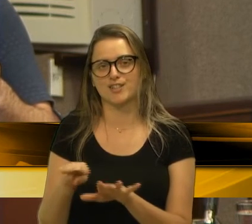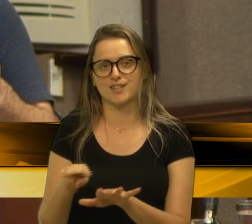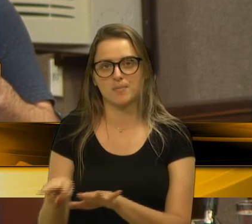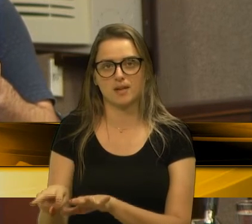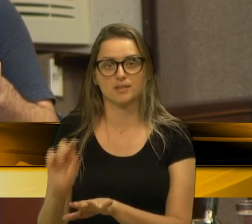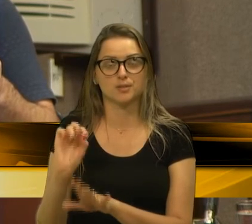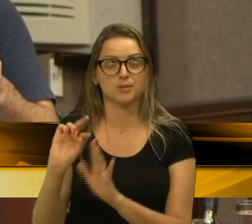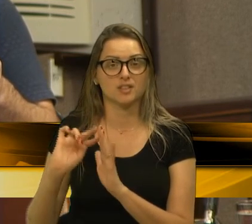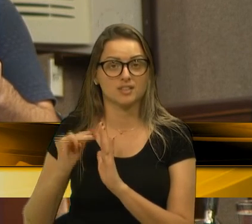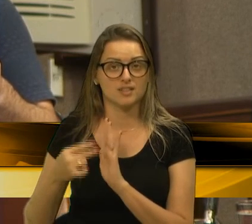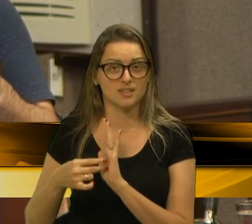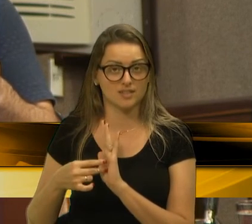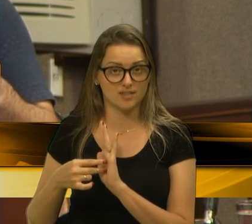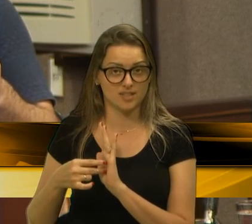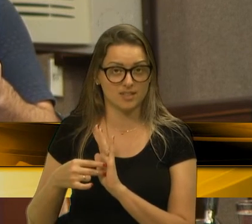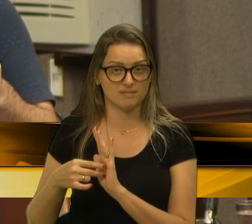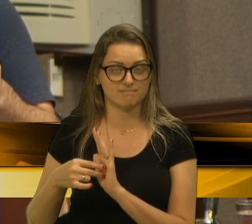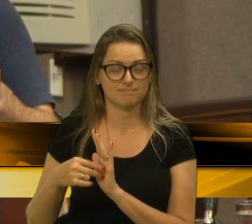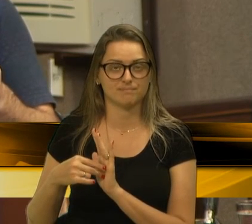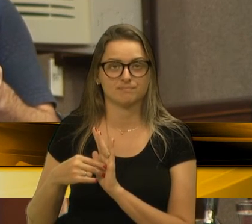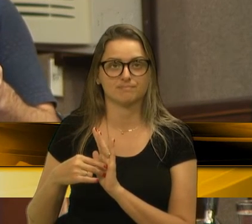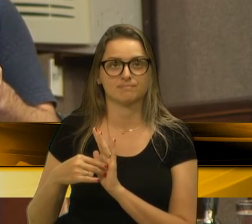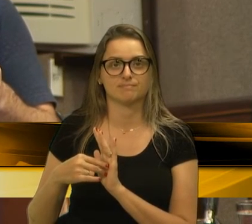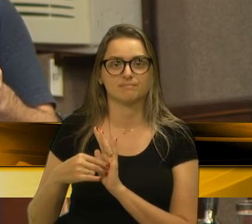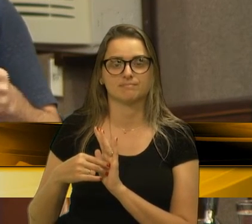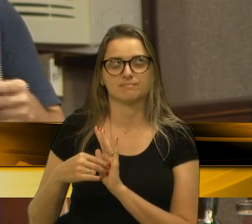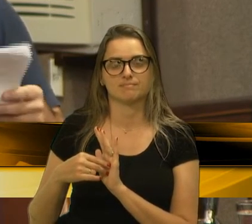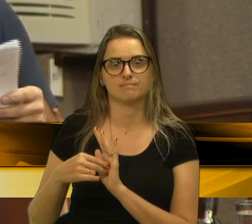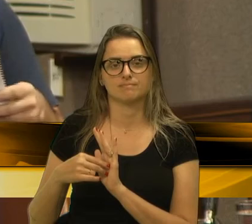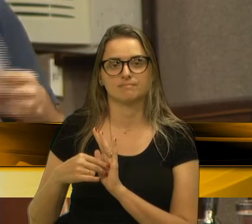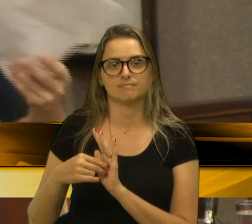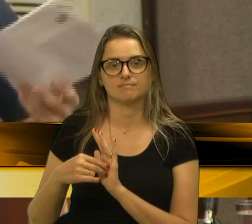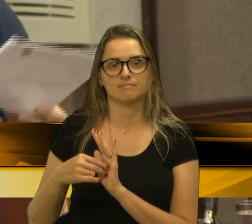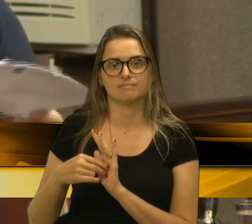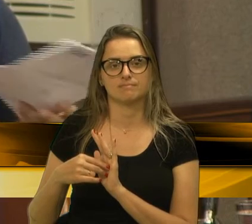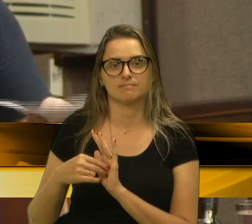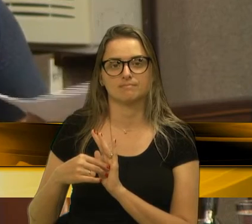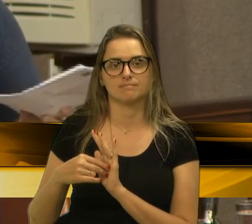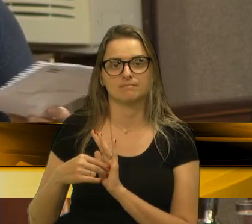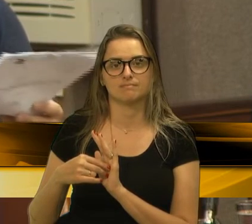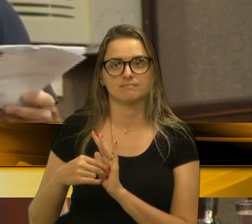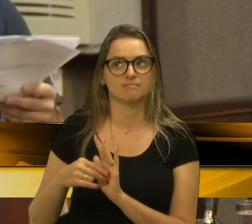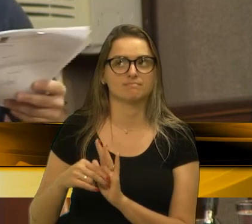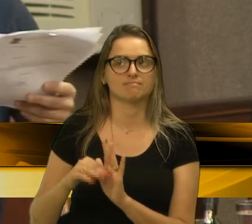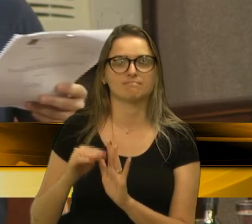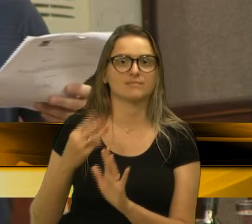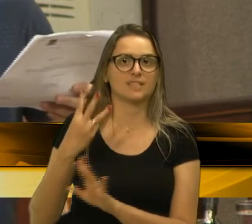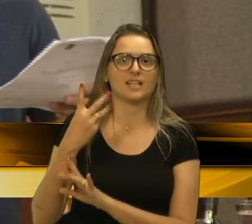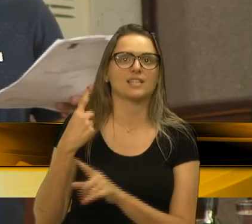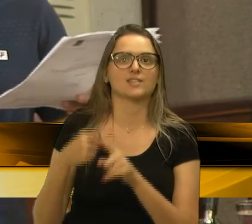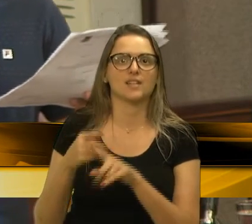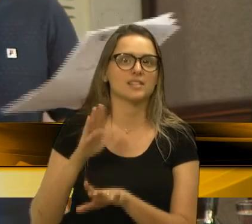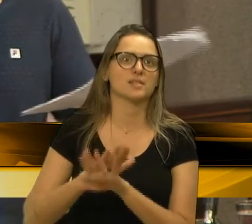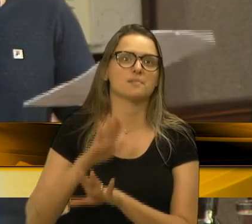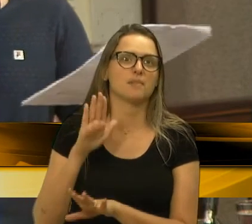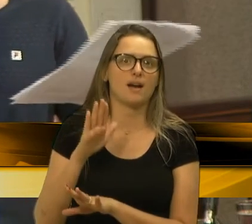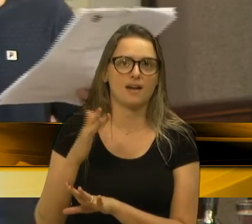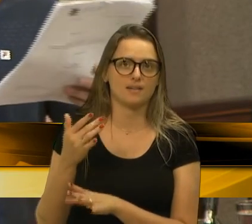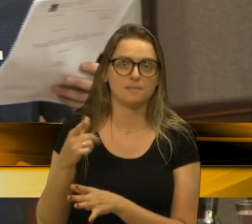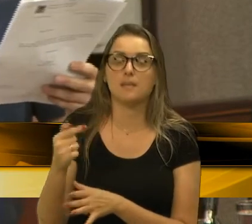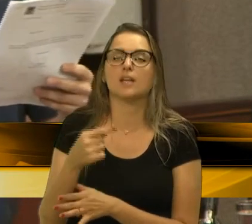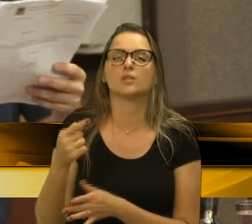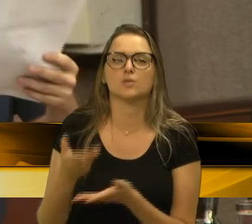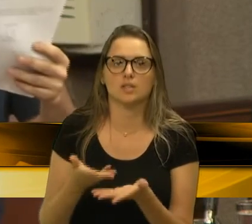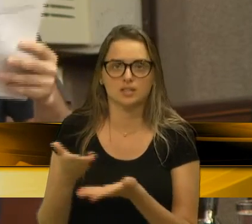seja, mais, né, do que o triplo que tinha foi reduzido. E esse é um